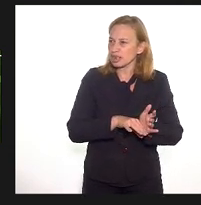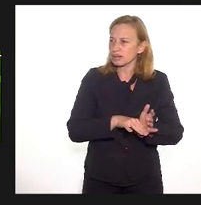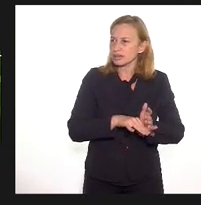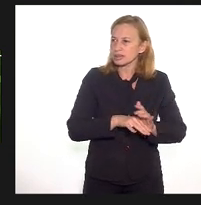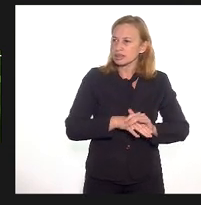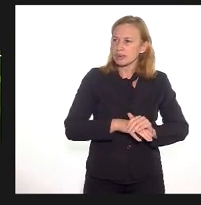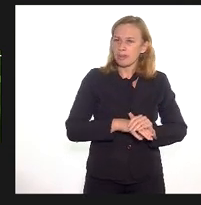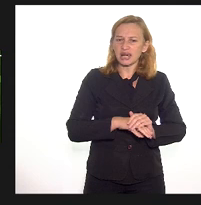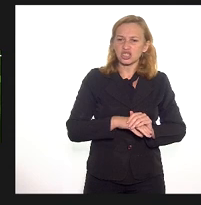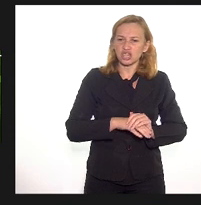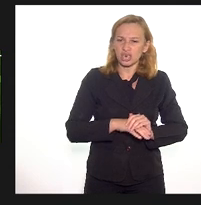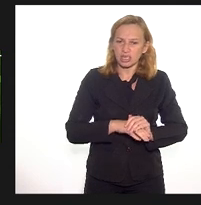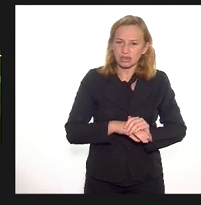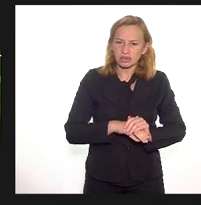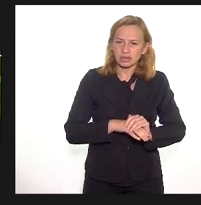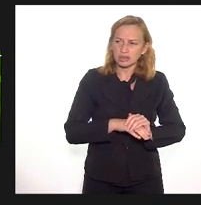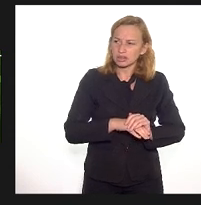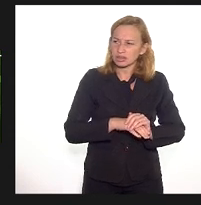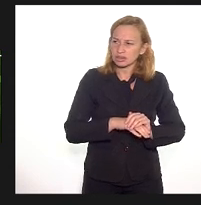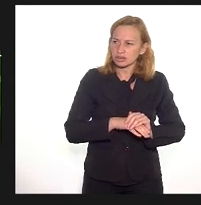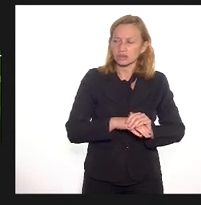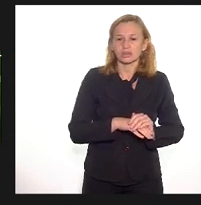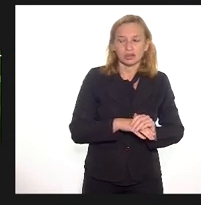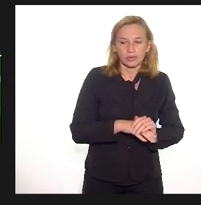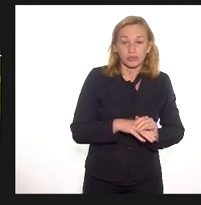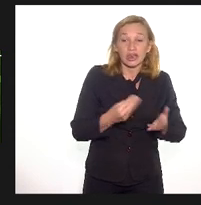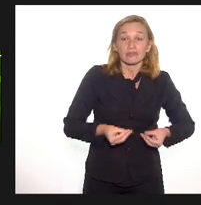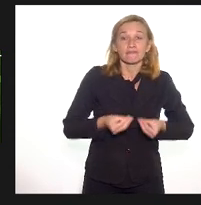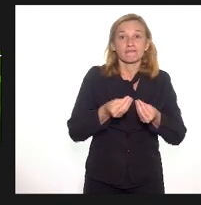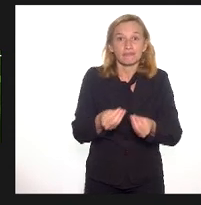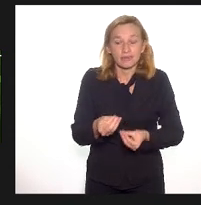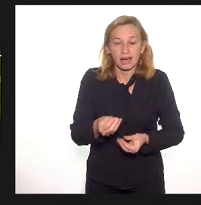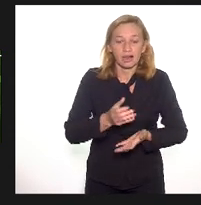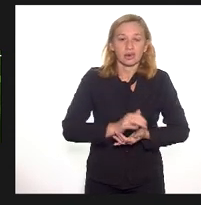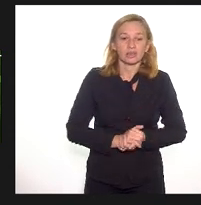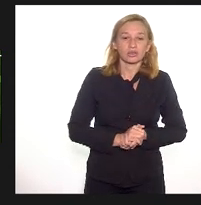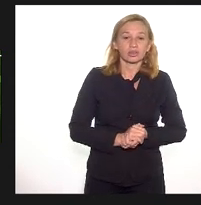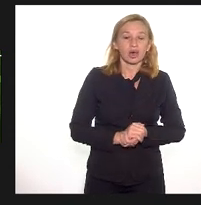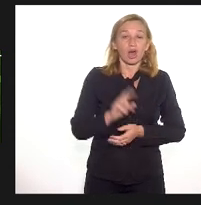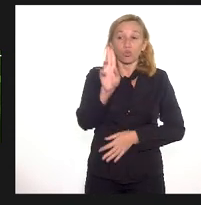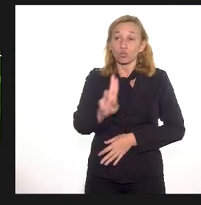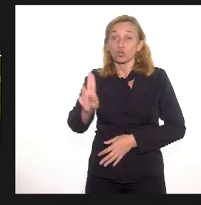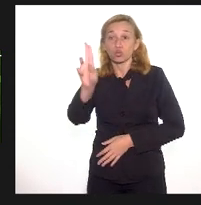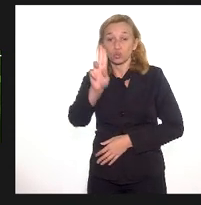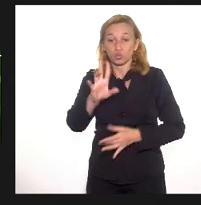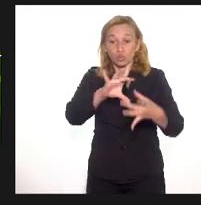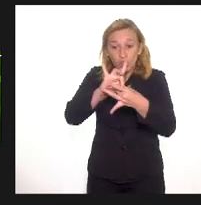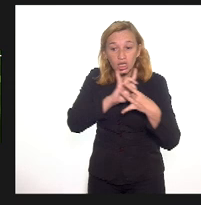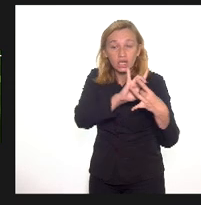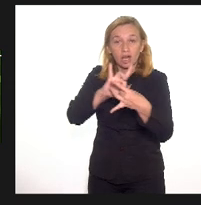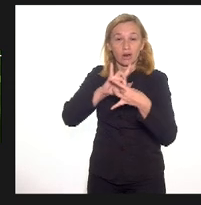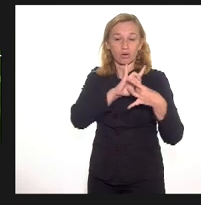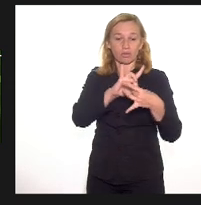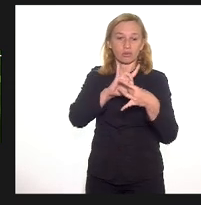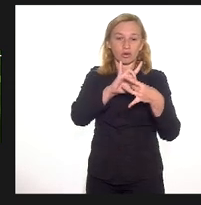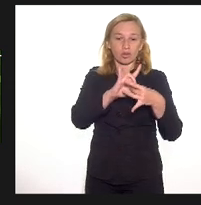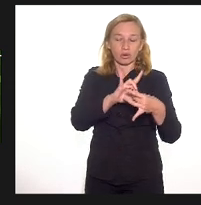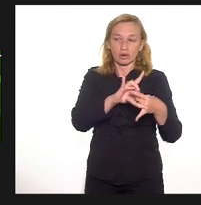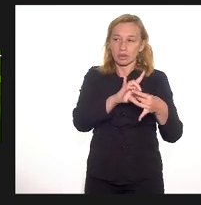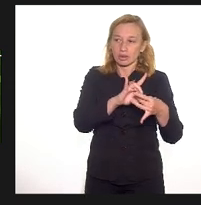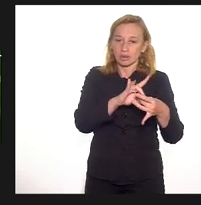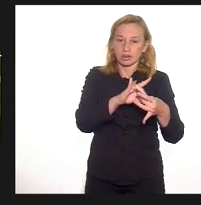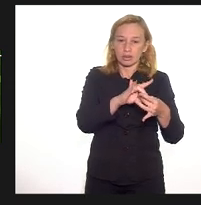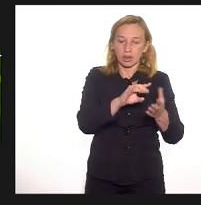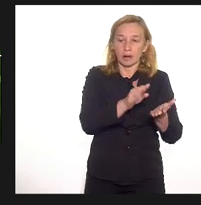obrigatoriedade de o concessionário entregar à União parte do seu lucro